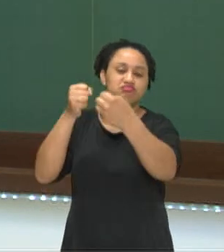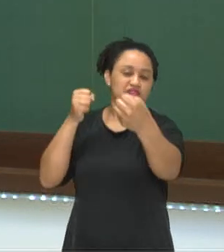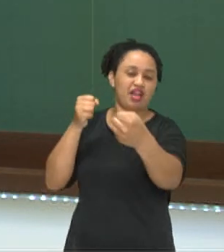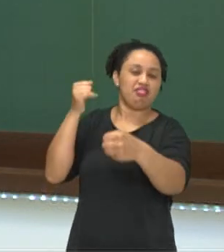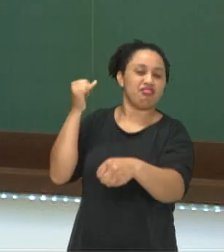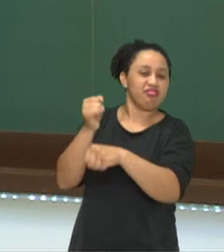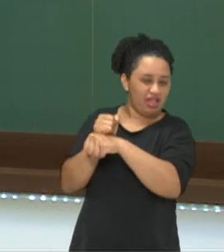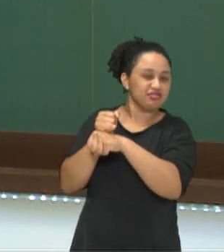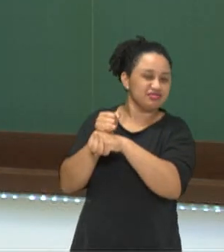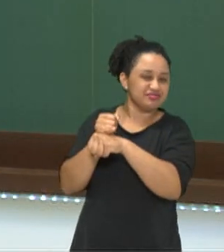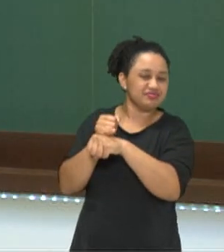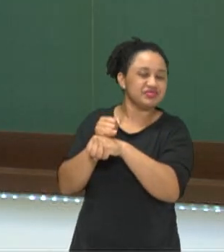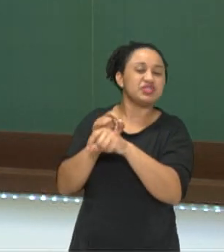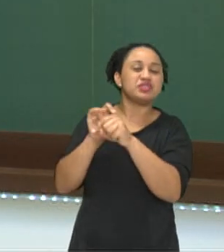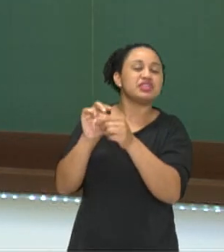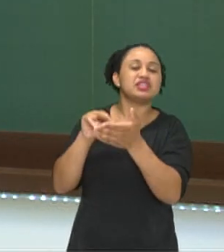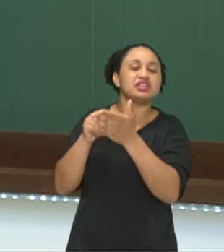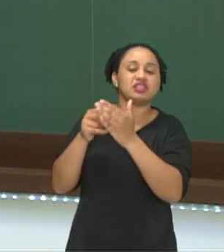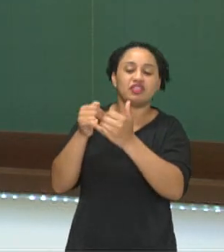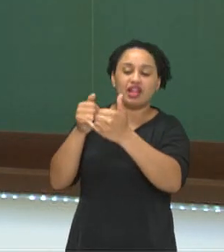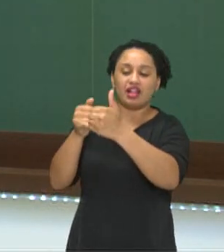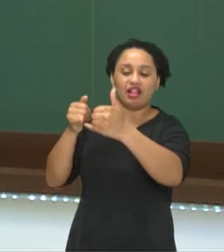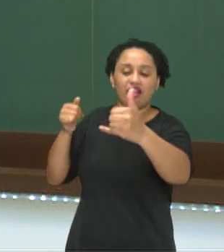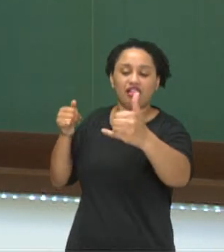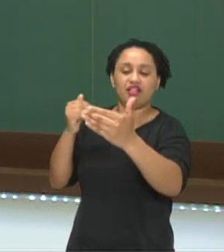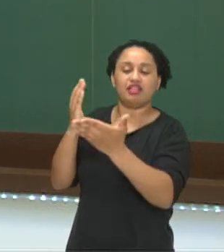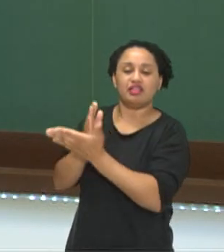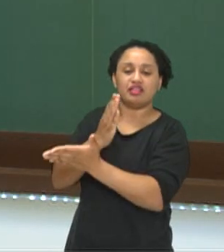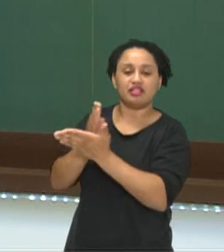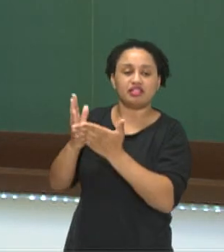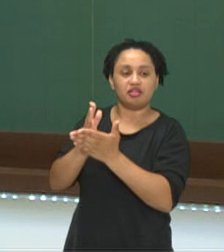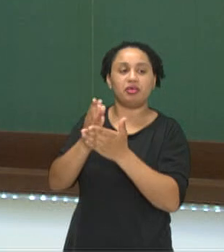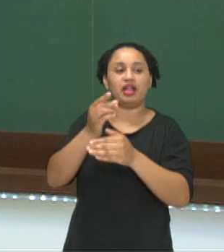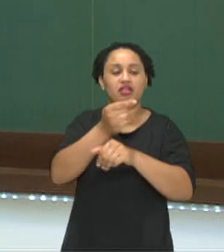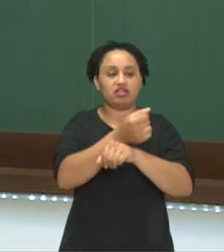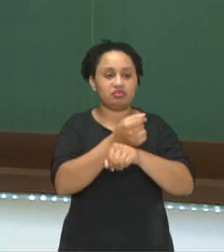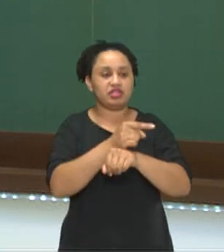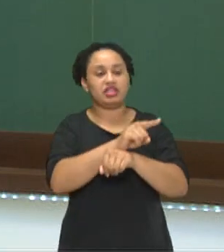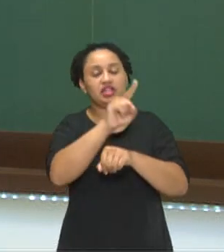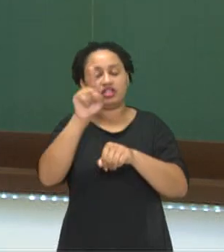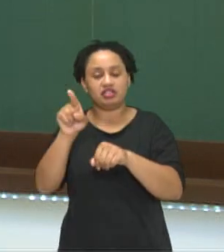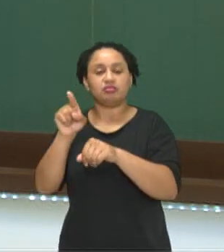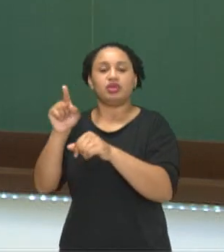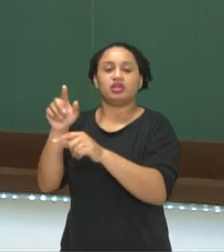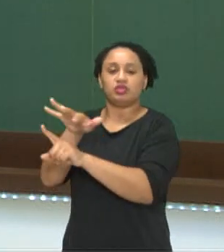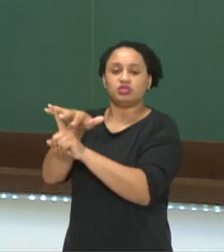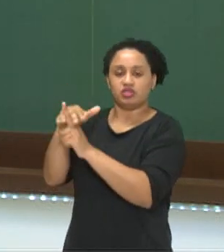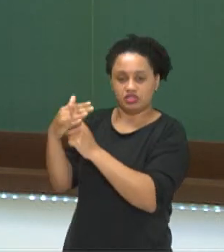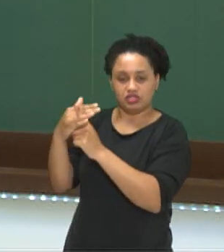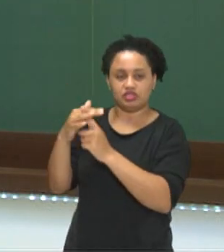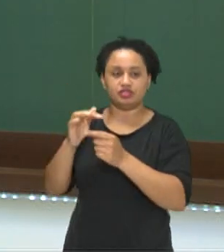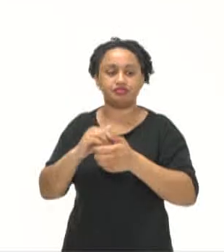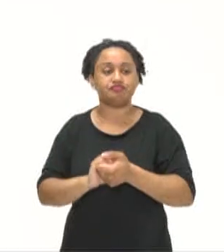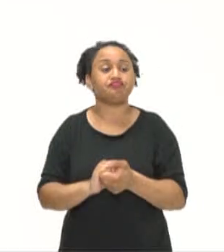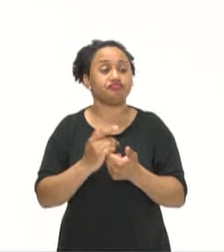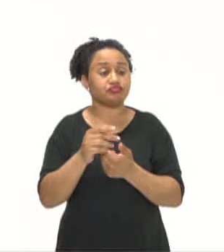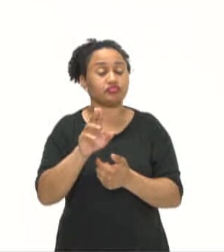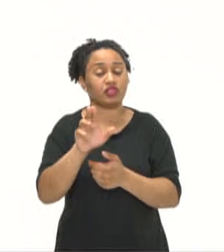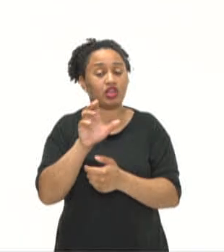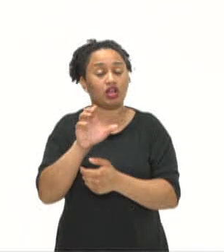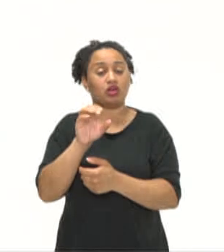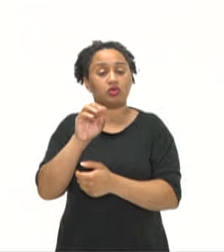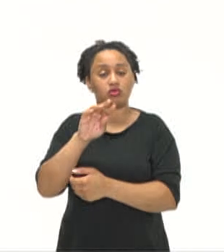ou seja, a grande linha que separava o mundo capitalista do mundo socialista. E essa expressão usada